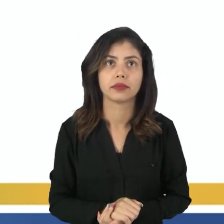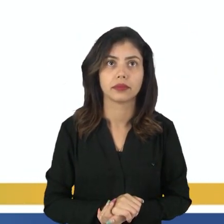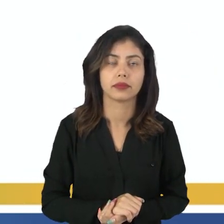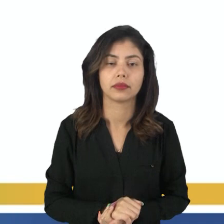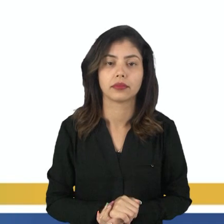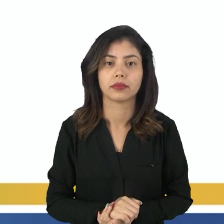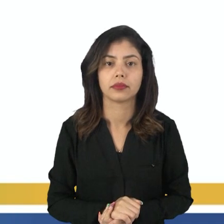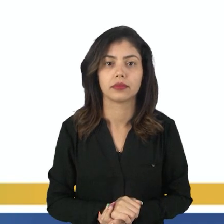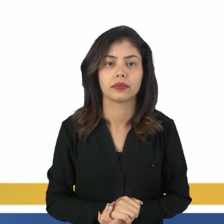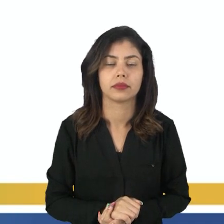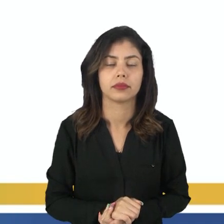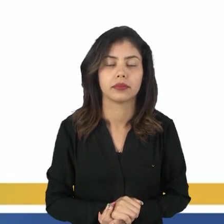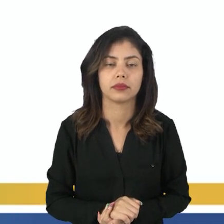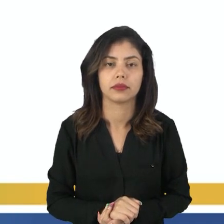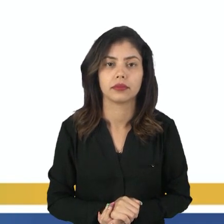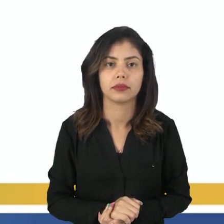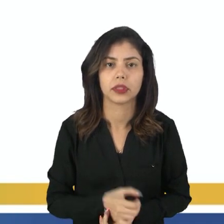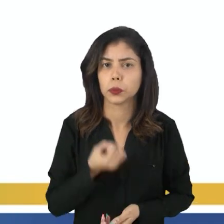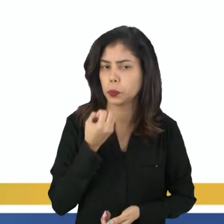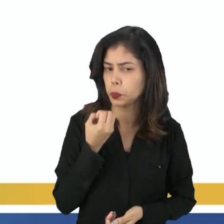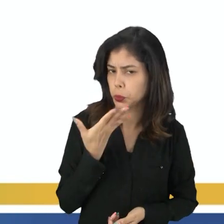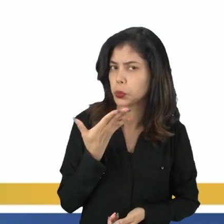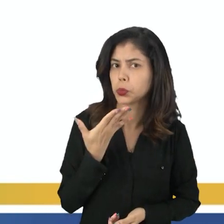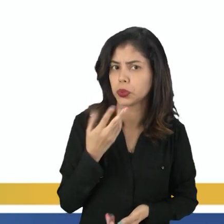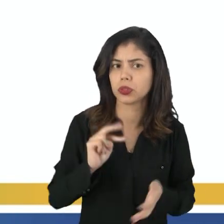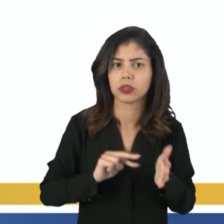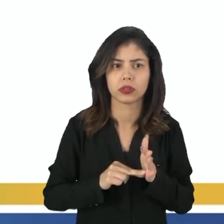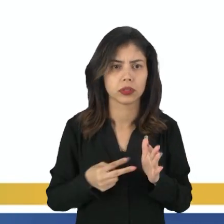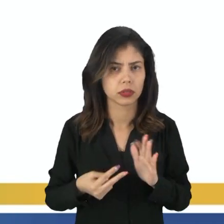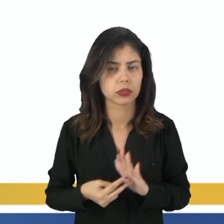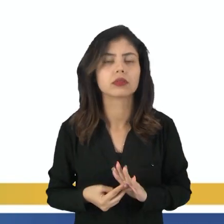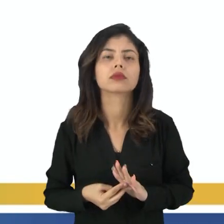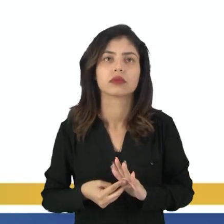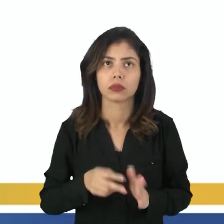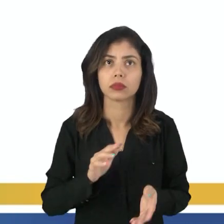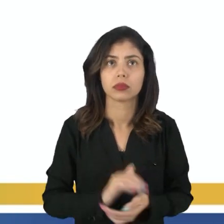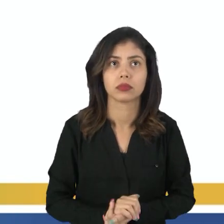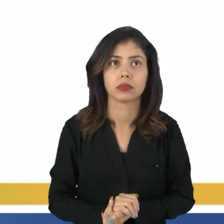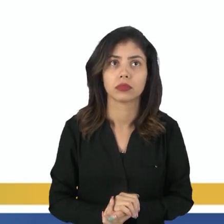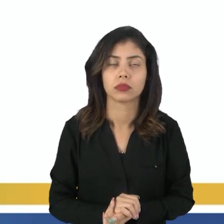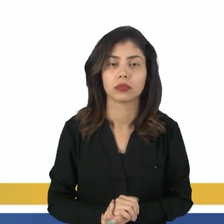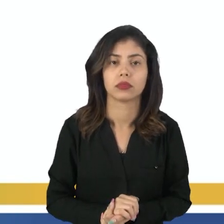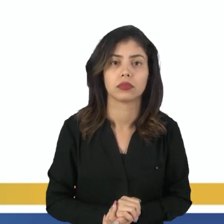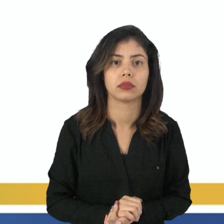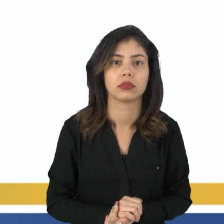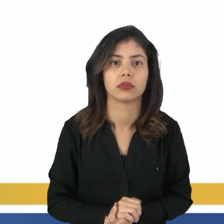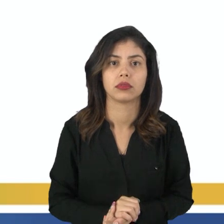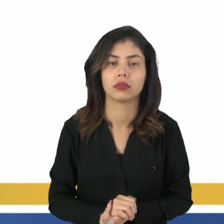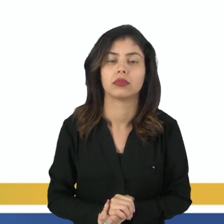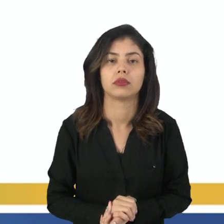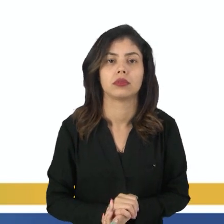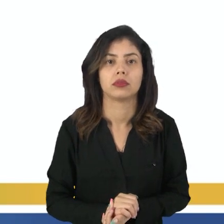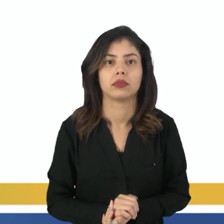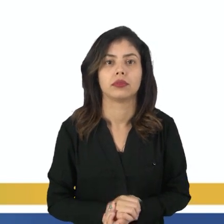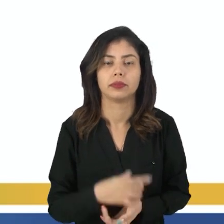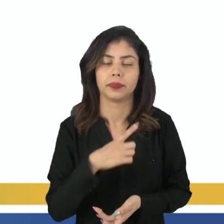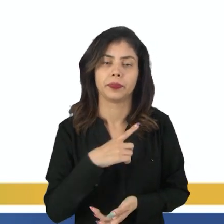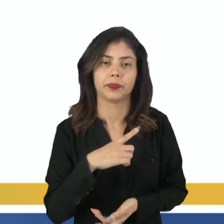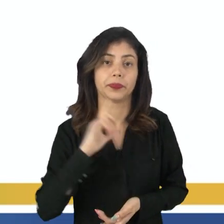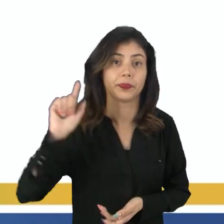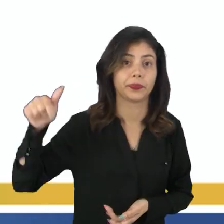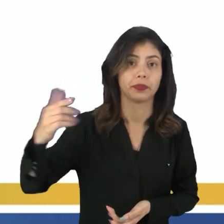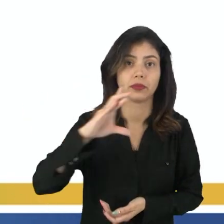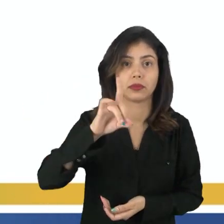que era assim bem significante, foi muito significante posteriormente para as